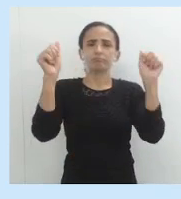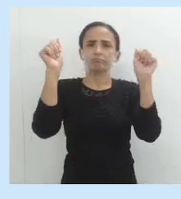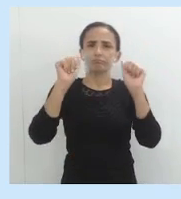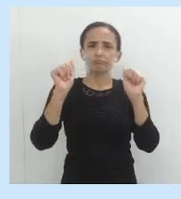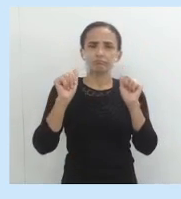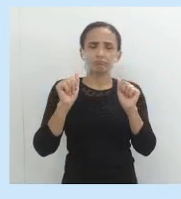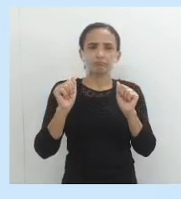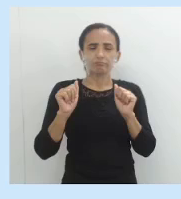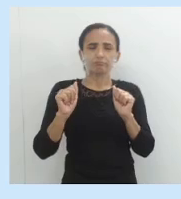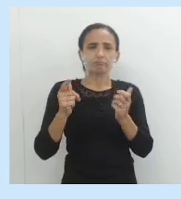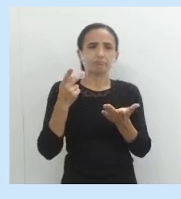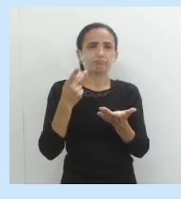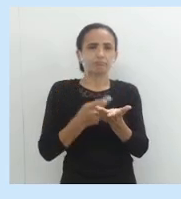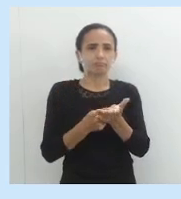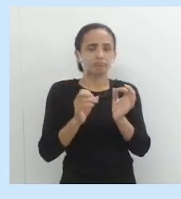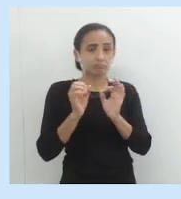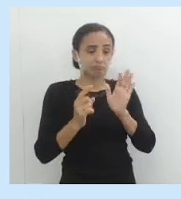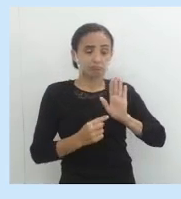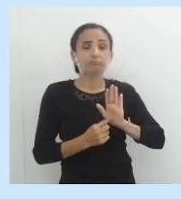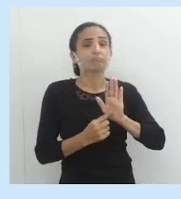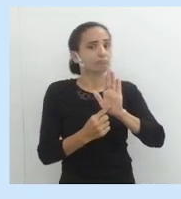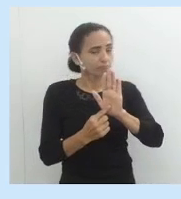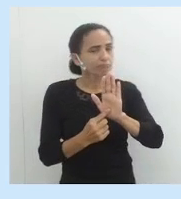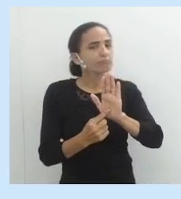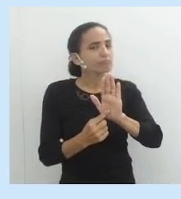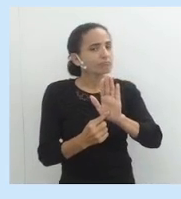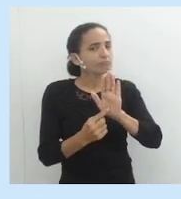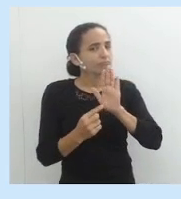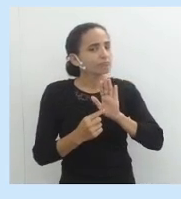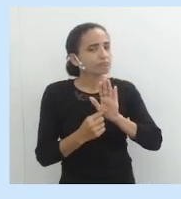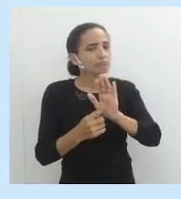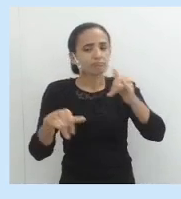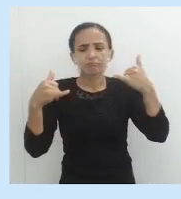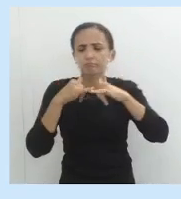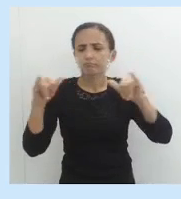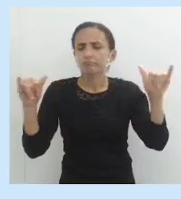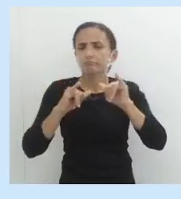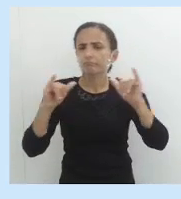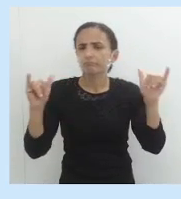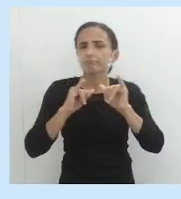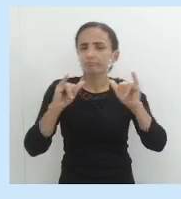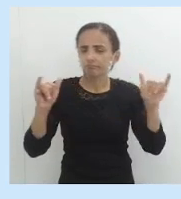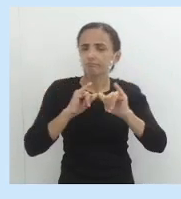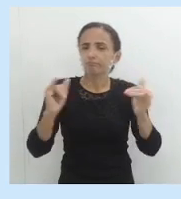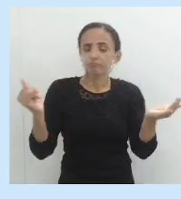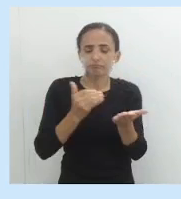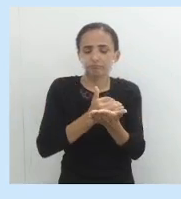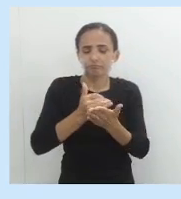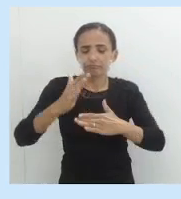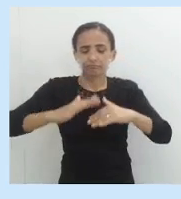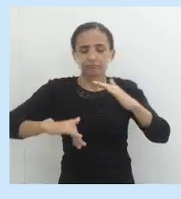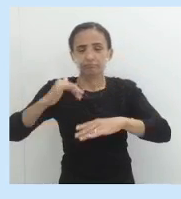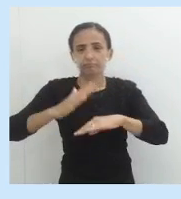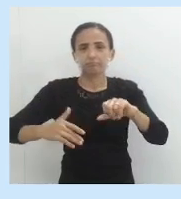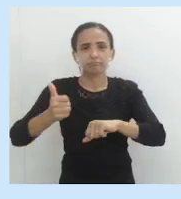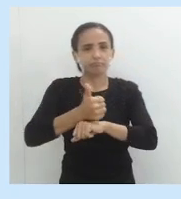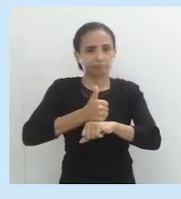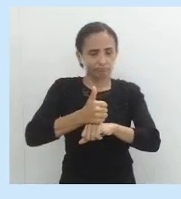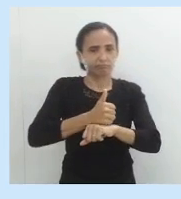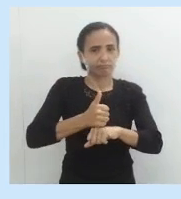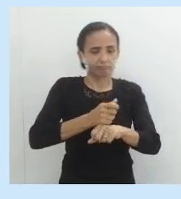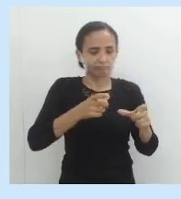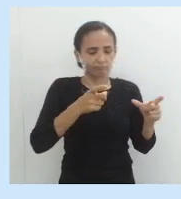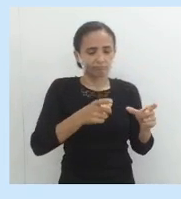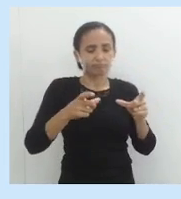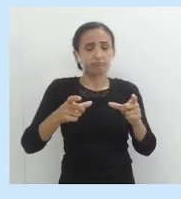gostam, né, de apresentar e divulgar artistas que também estão iniciando, né, que talvez não tivesse espaço em